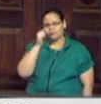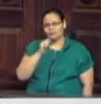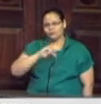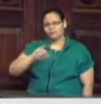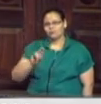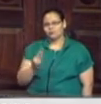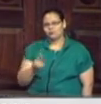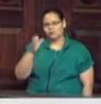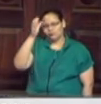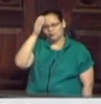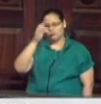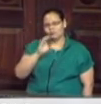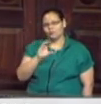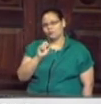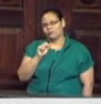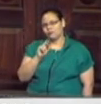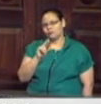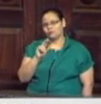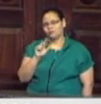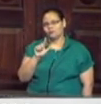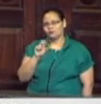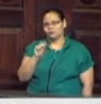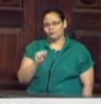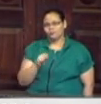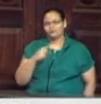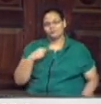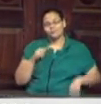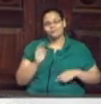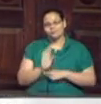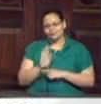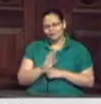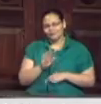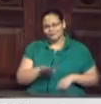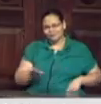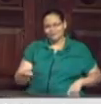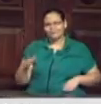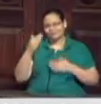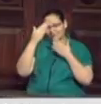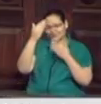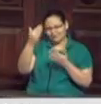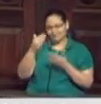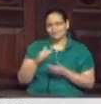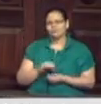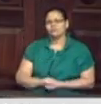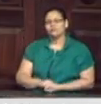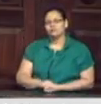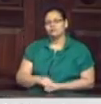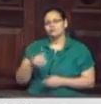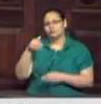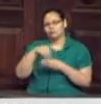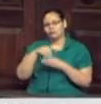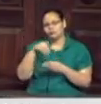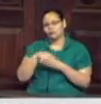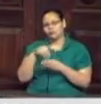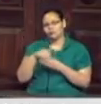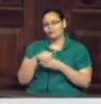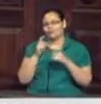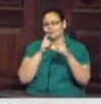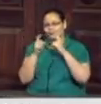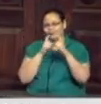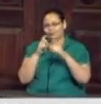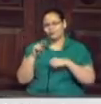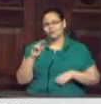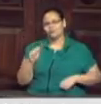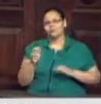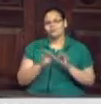outra finalidade a não ser proteger as crianças. Muito obrigada. Em votação, em discussão